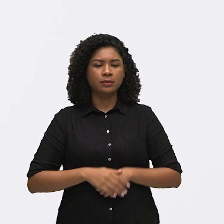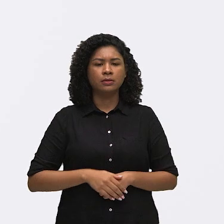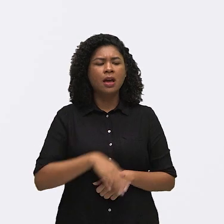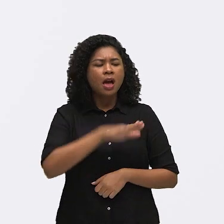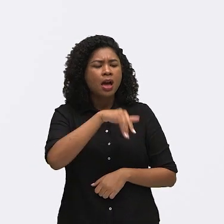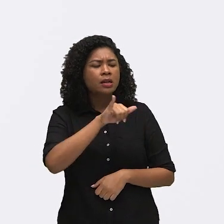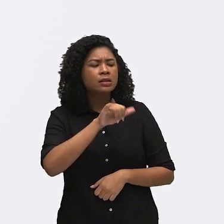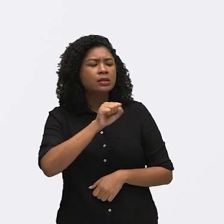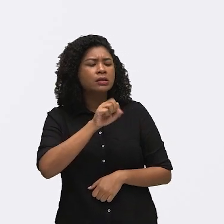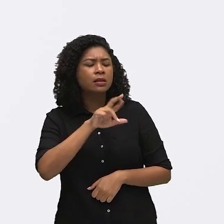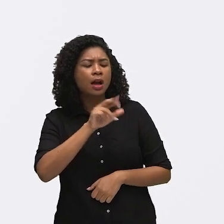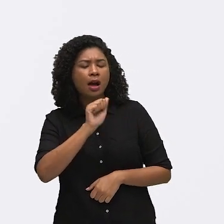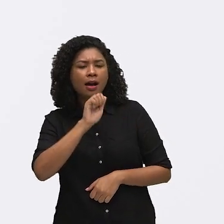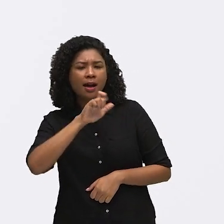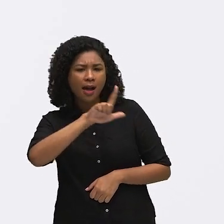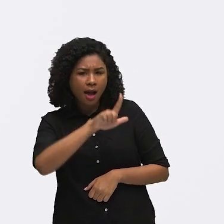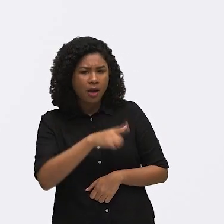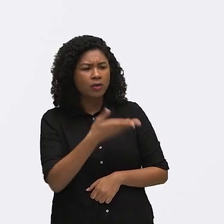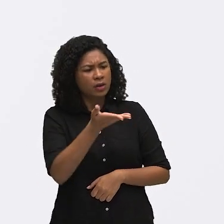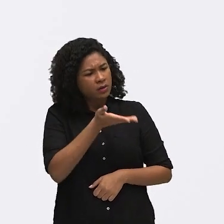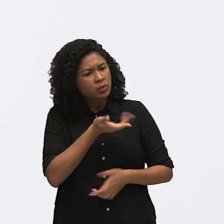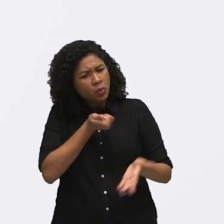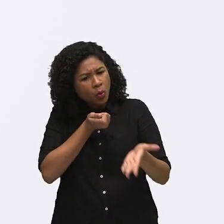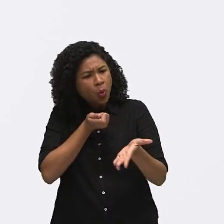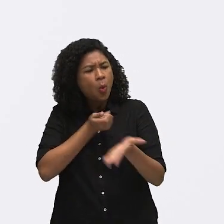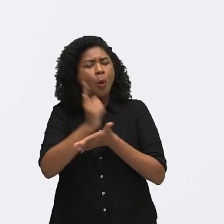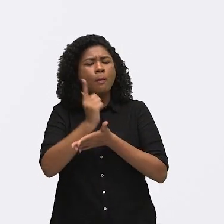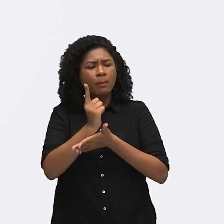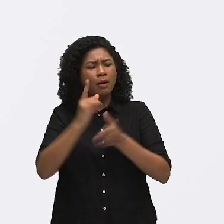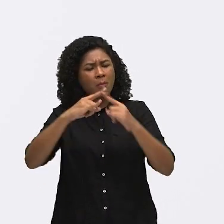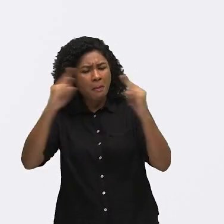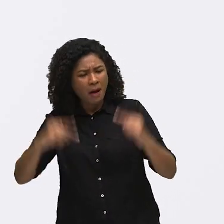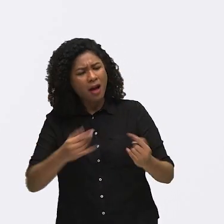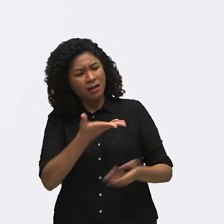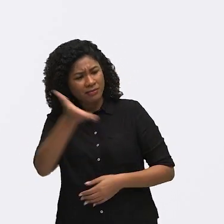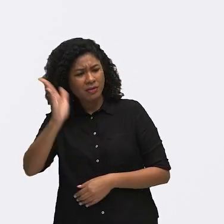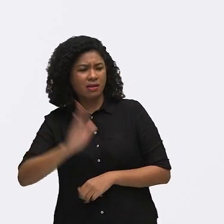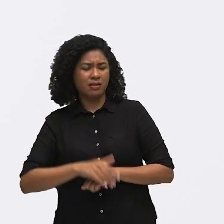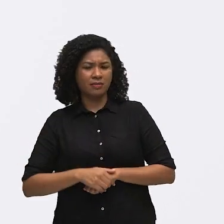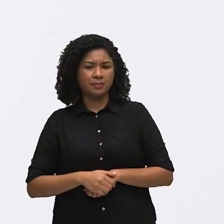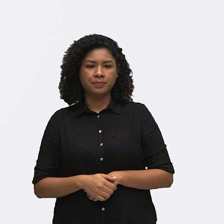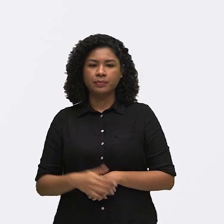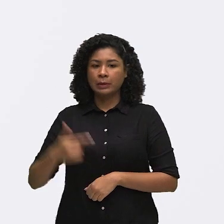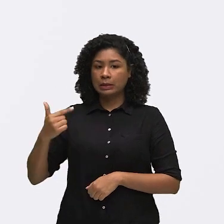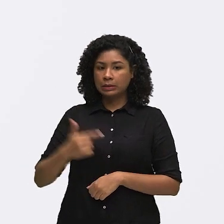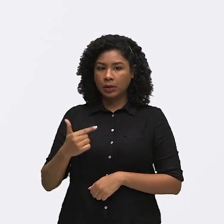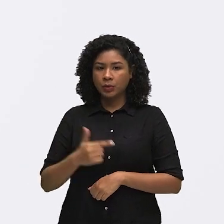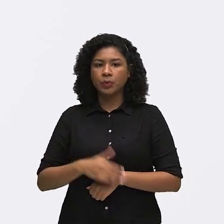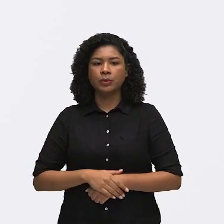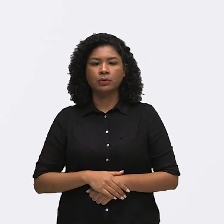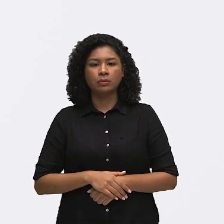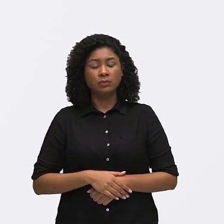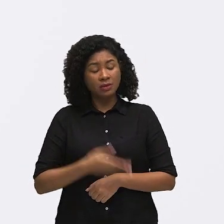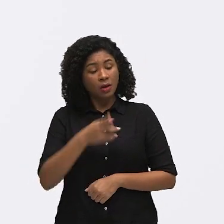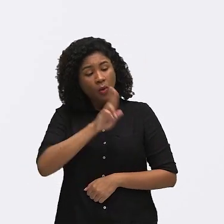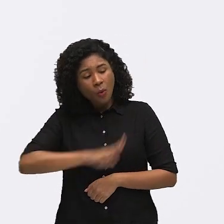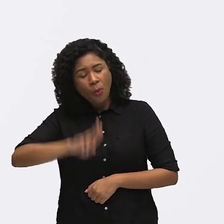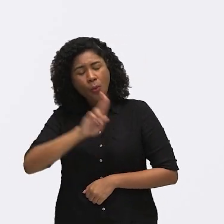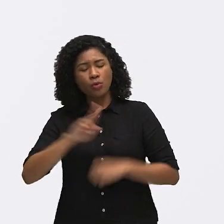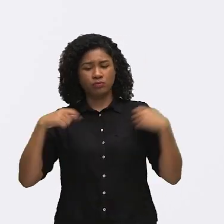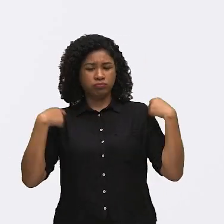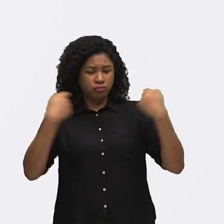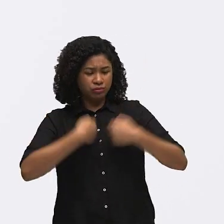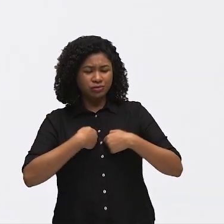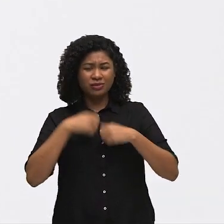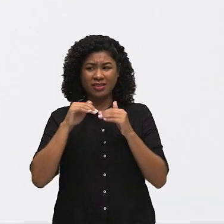uma barraca de camping. A segunda diz o seguinte: use um agasalho, pois está frio lá